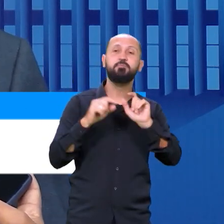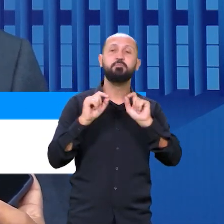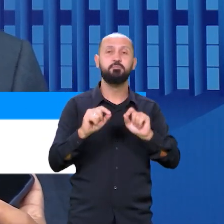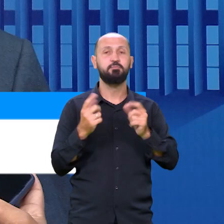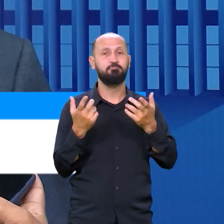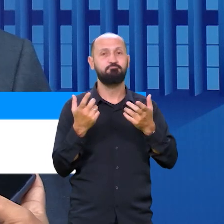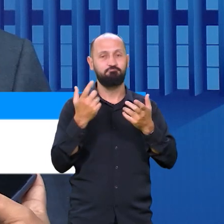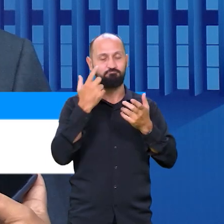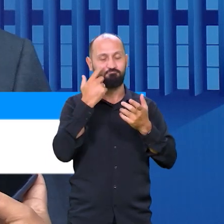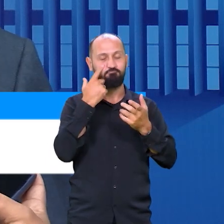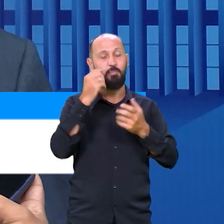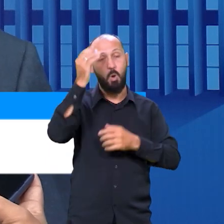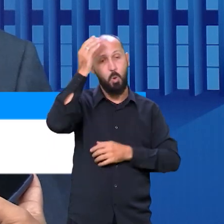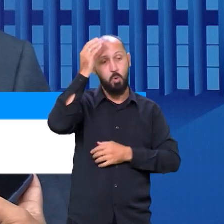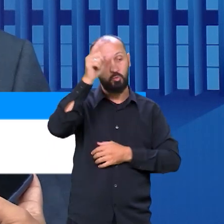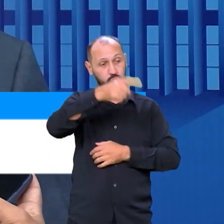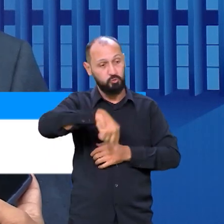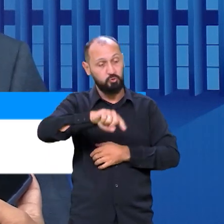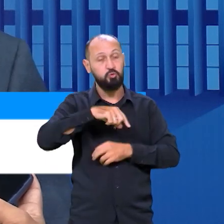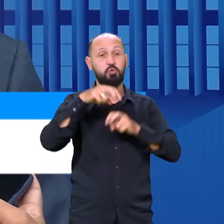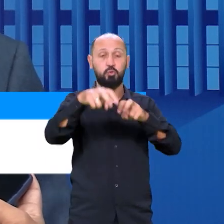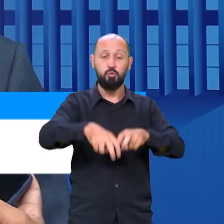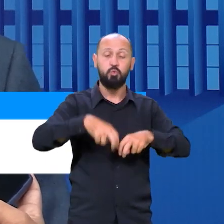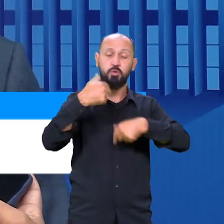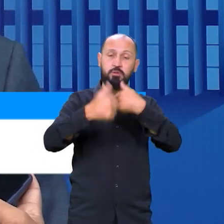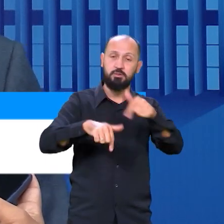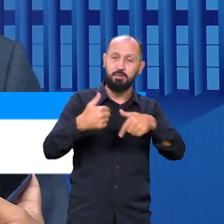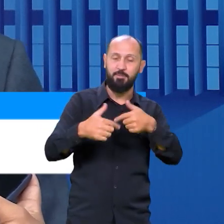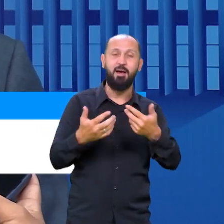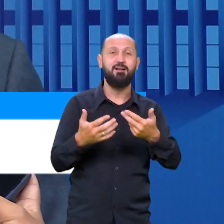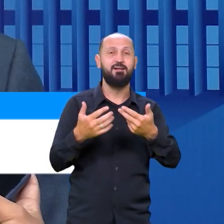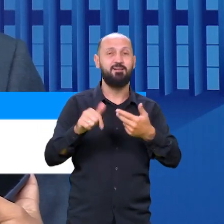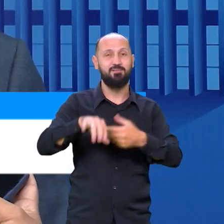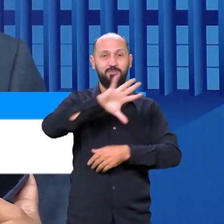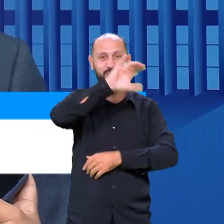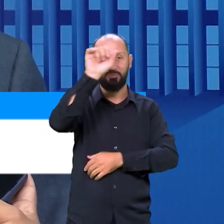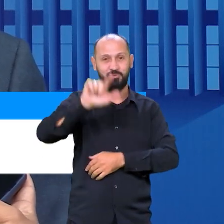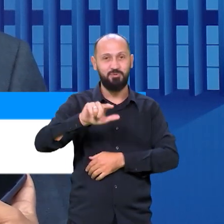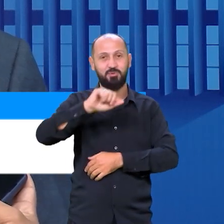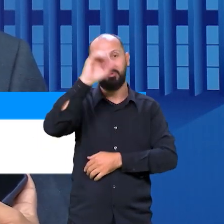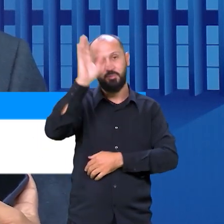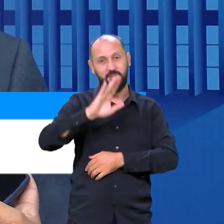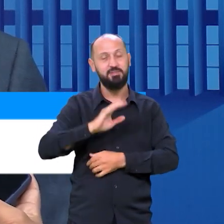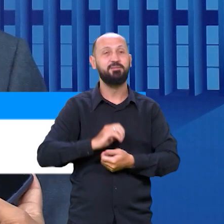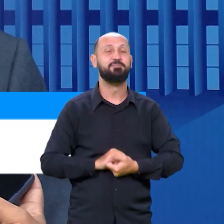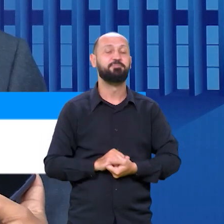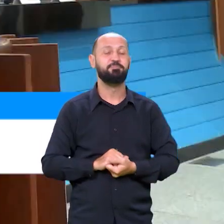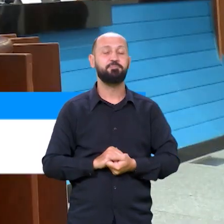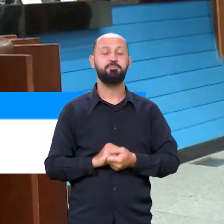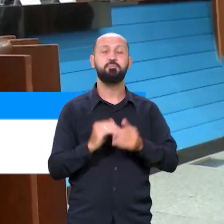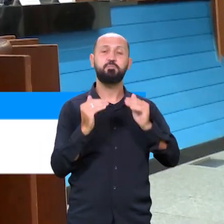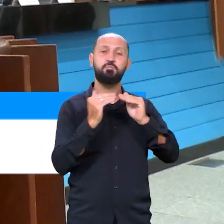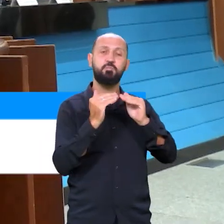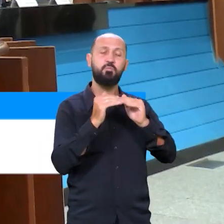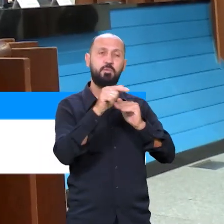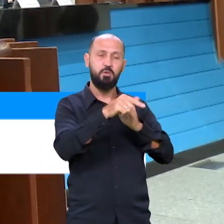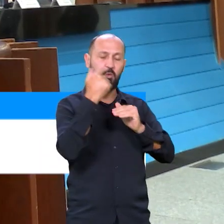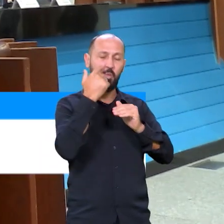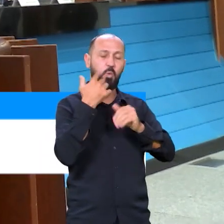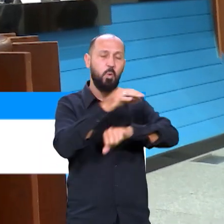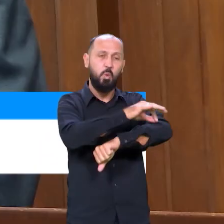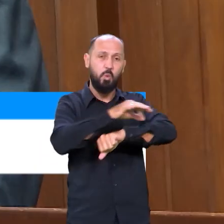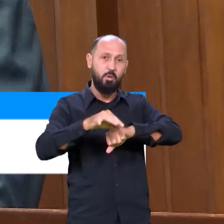e representam uma conscientização muito grande do produtor rural sul-mato-grossense brasileiro. De acordo